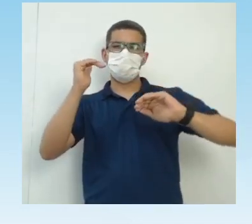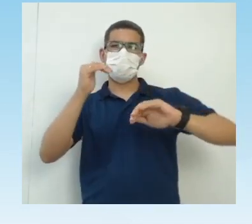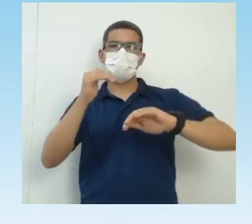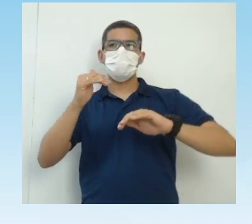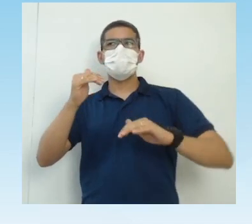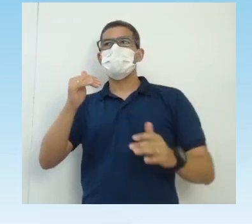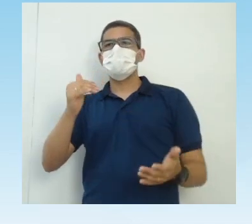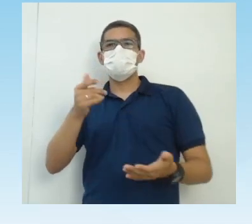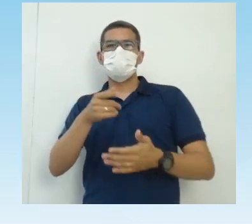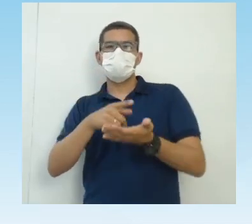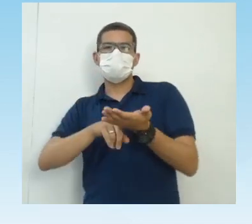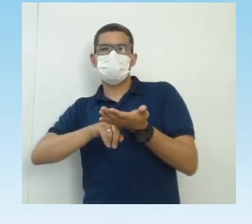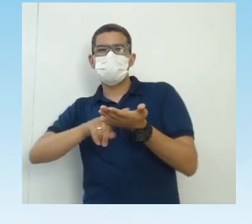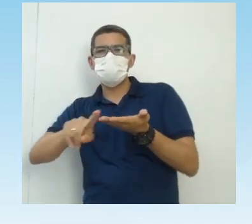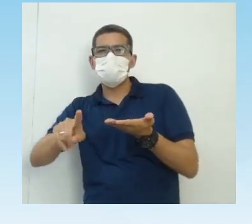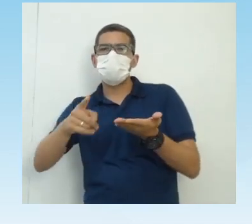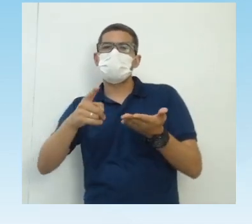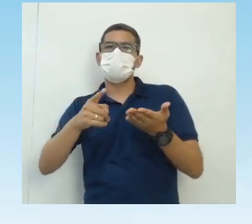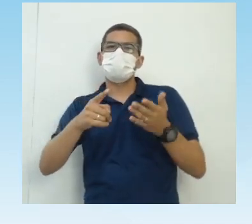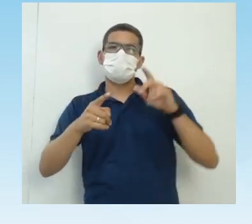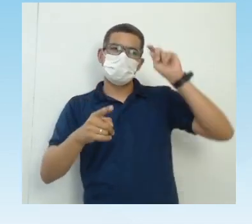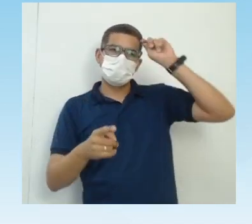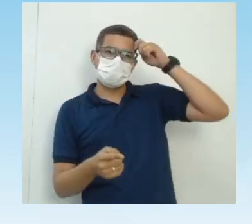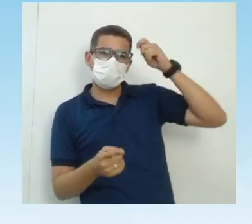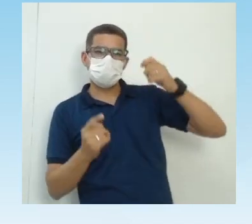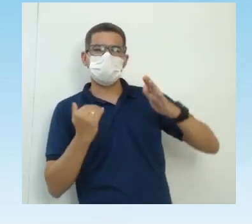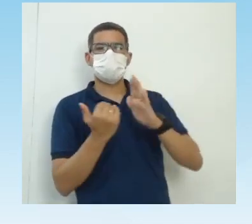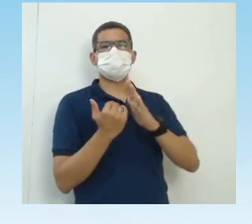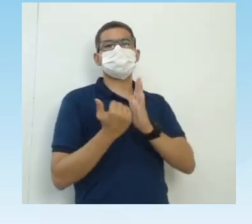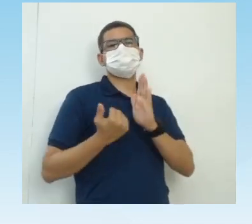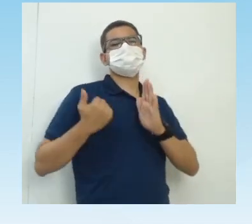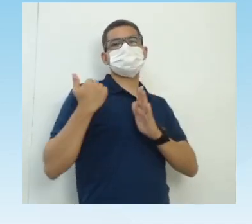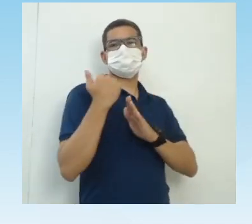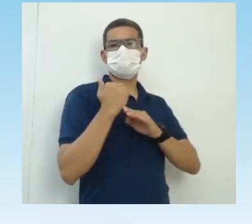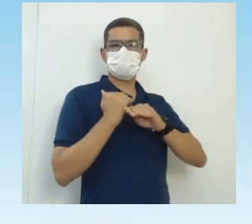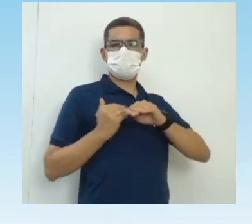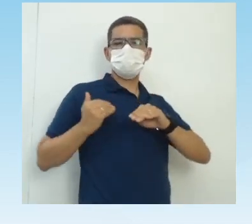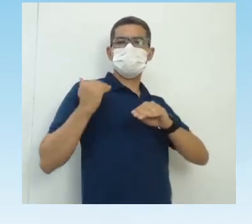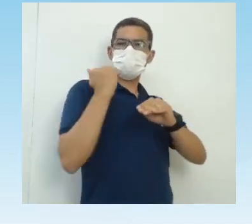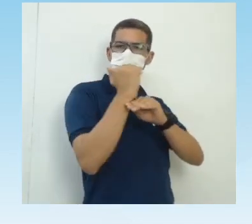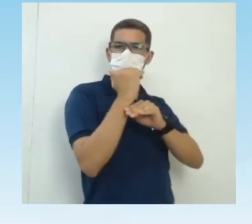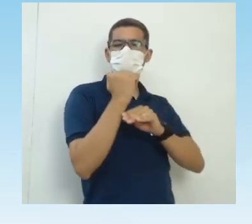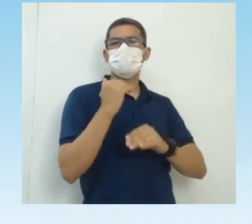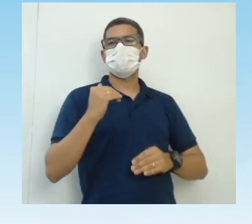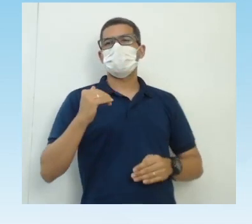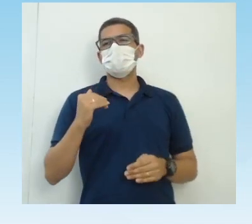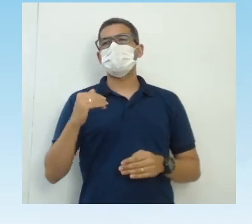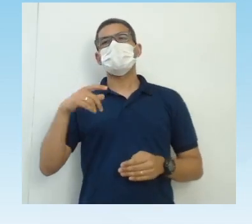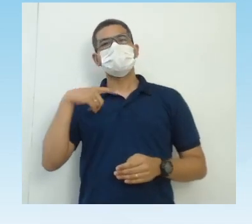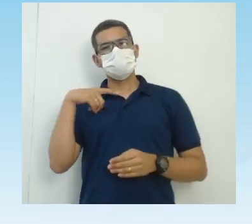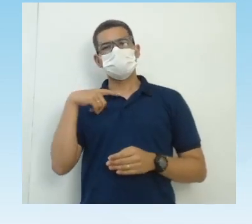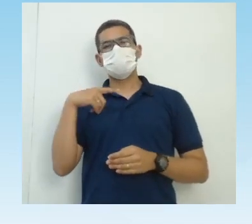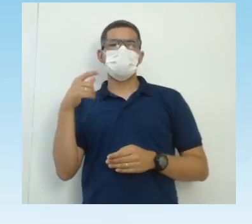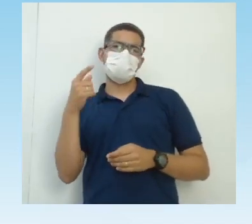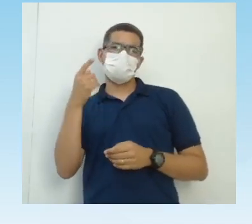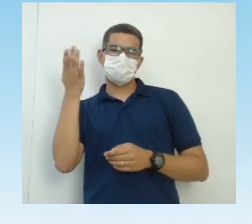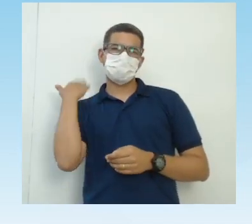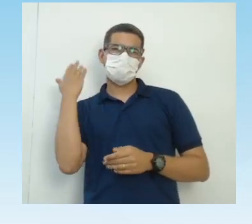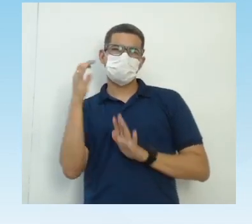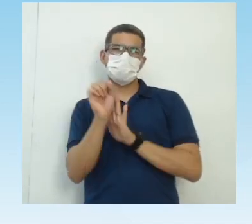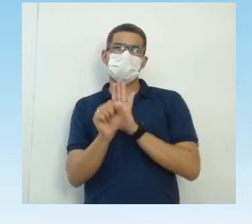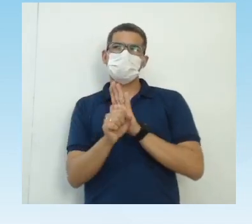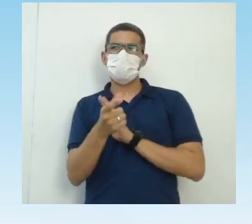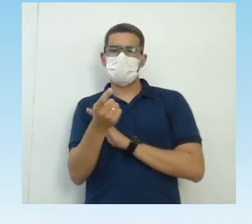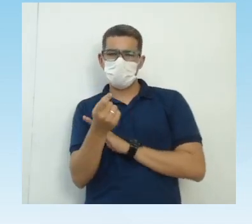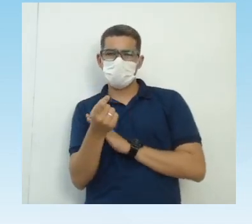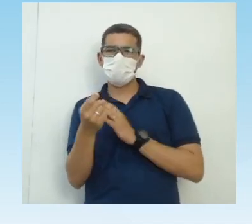brancos perante os negros e mongóis e tudo mais. Né? Formas que foram encontradas a partir do século XX aqui no Brasil e